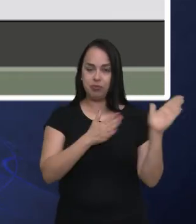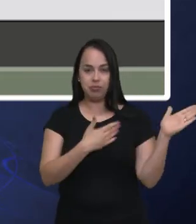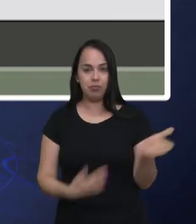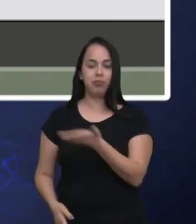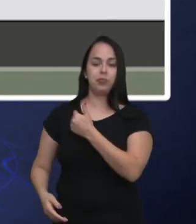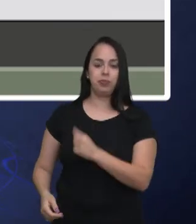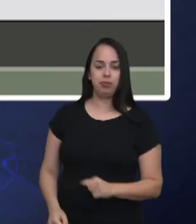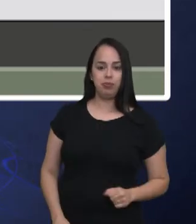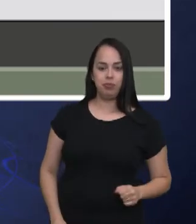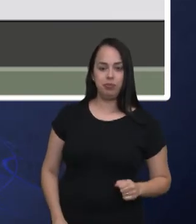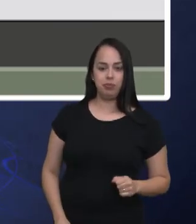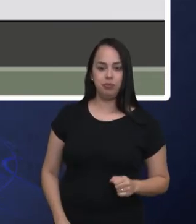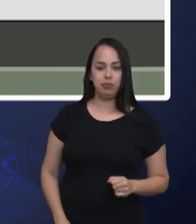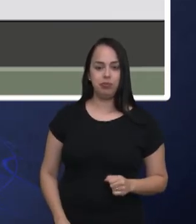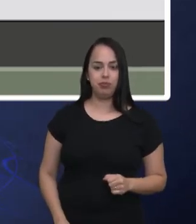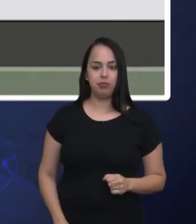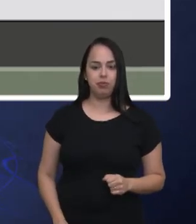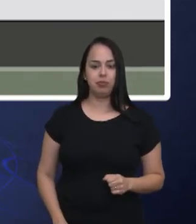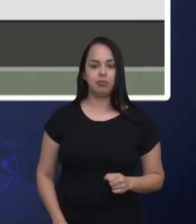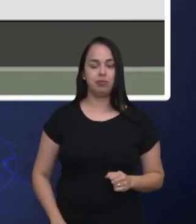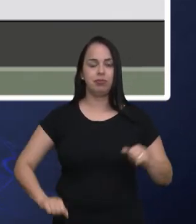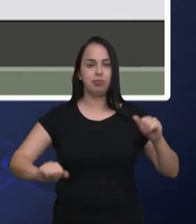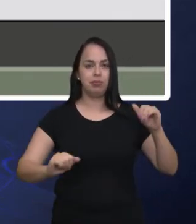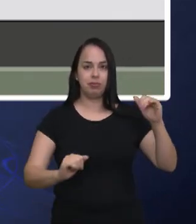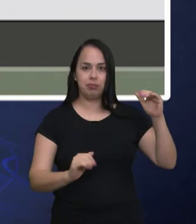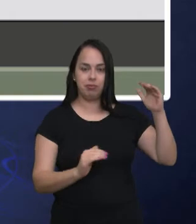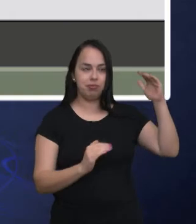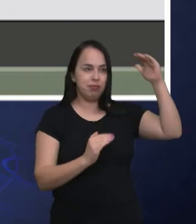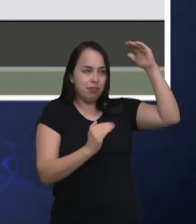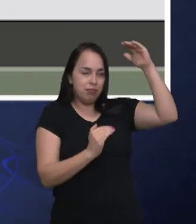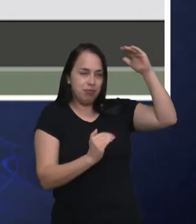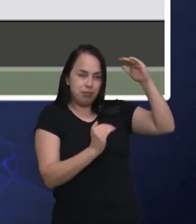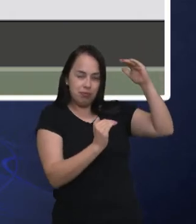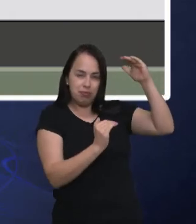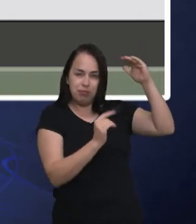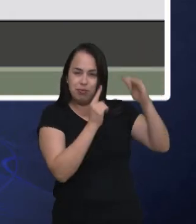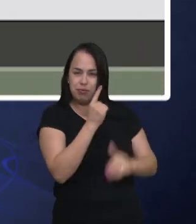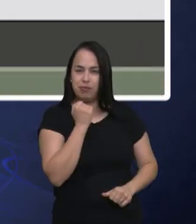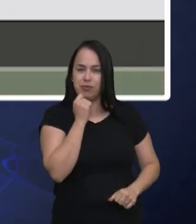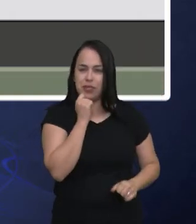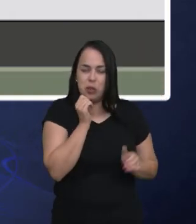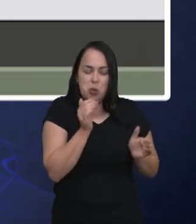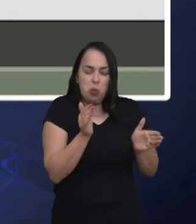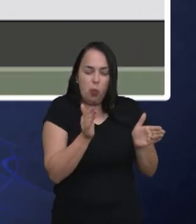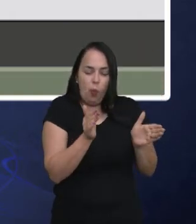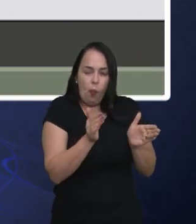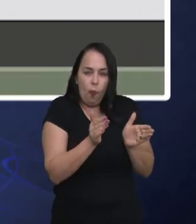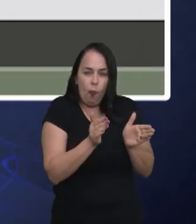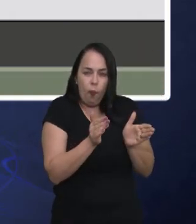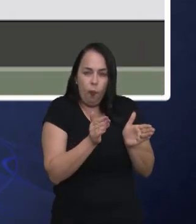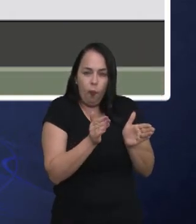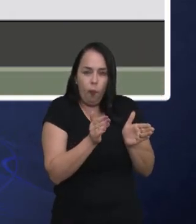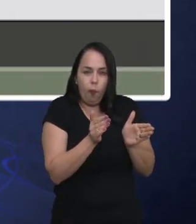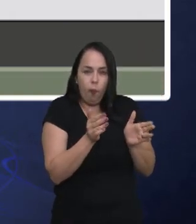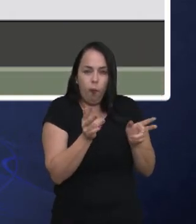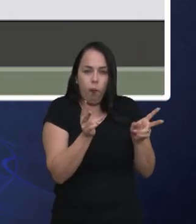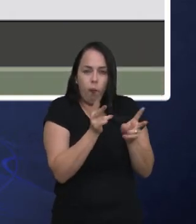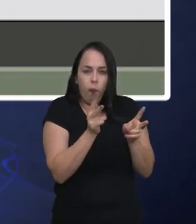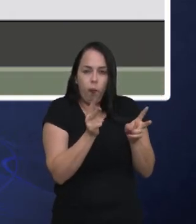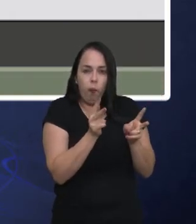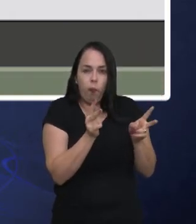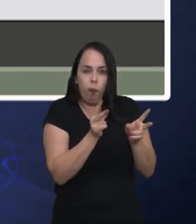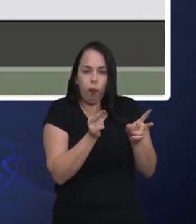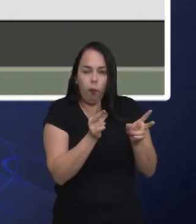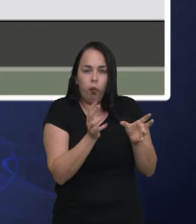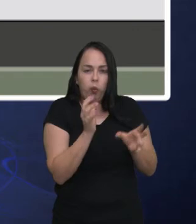Permitir o rebaixamento do pé direito nas moradias populares deixa o espaço, de novo, abafado,